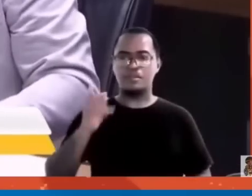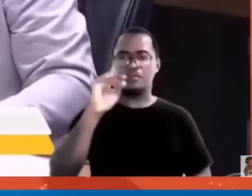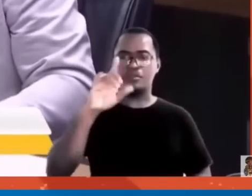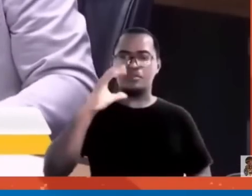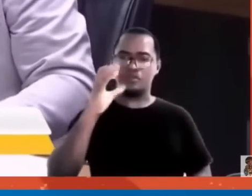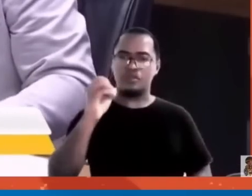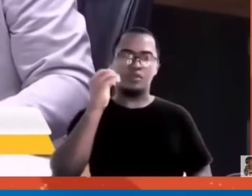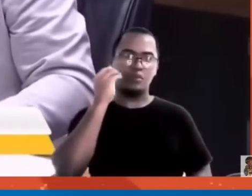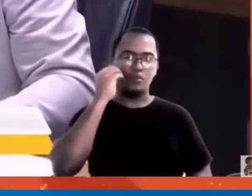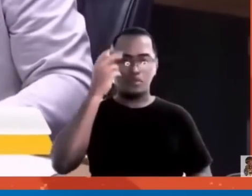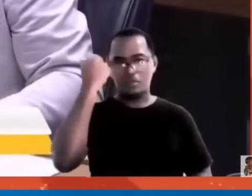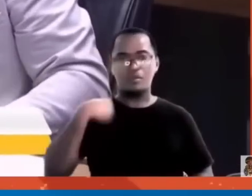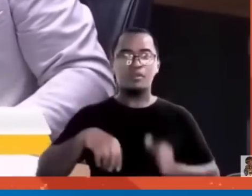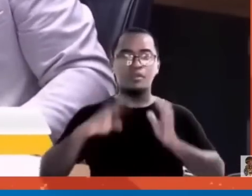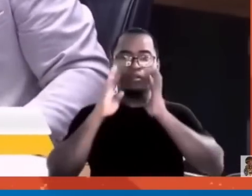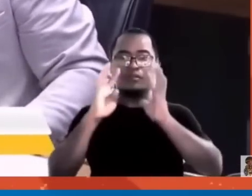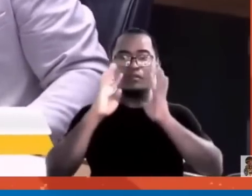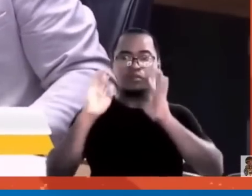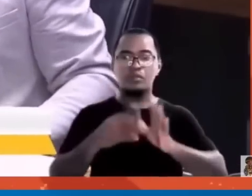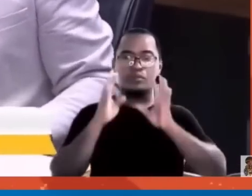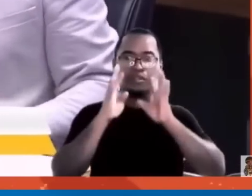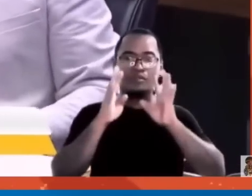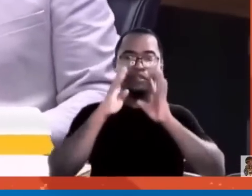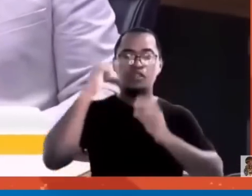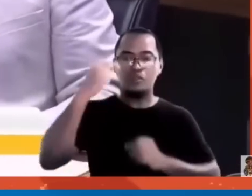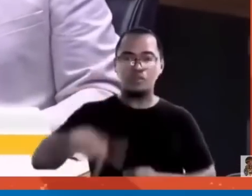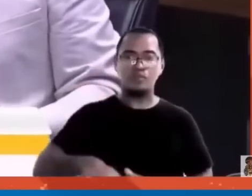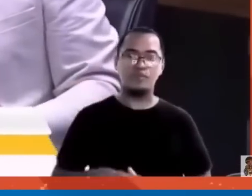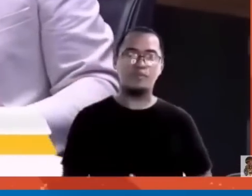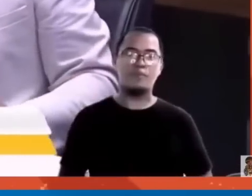eu queria chamar a atenção de todo mundo para a gente ouvir novamente.